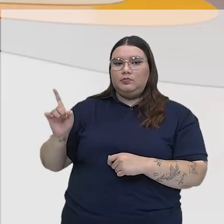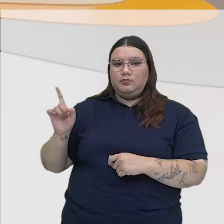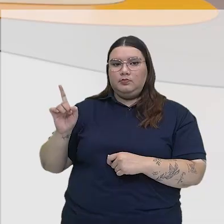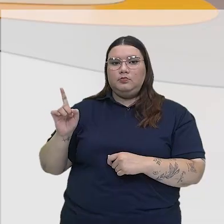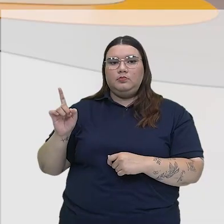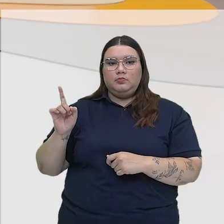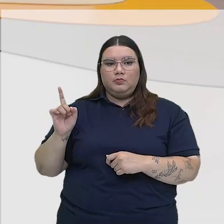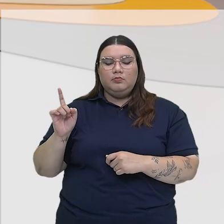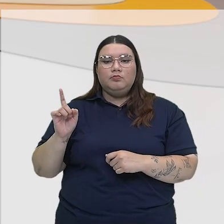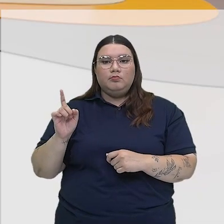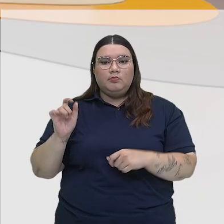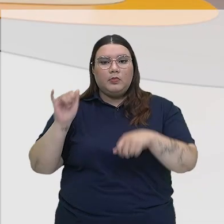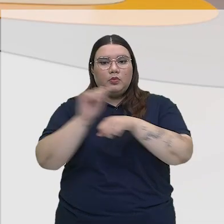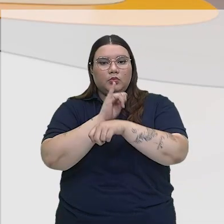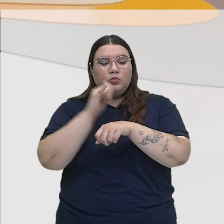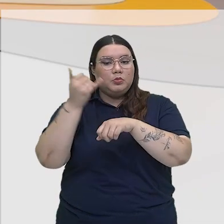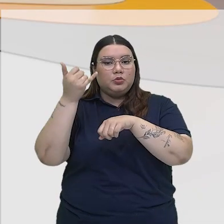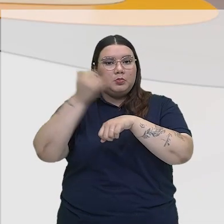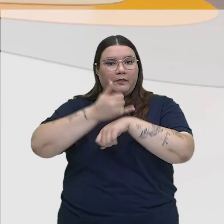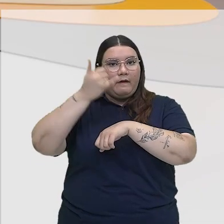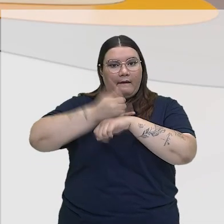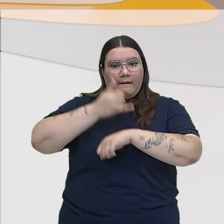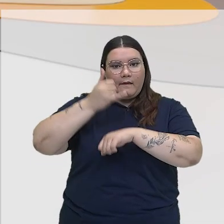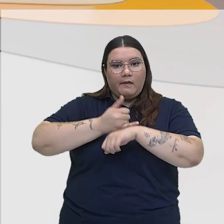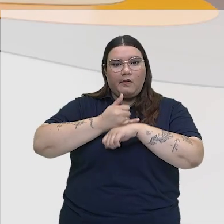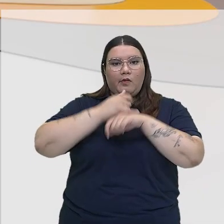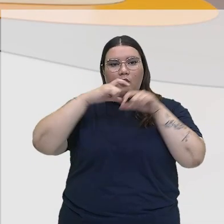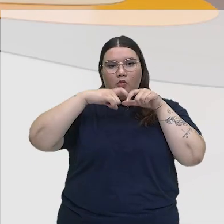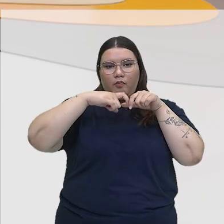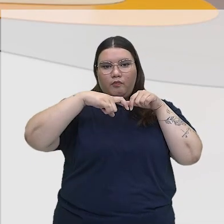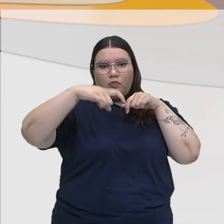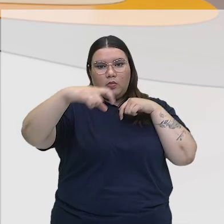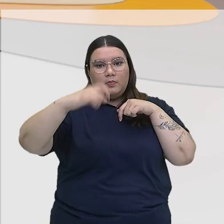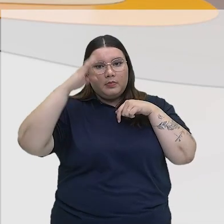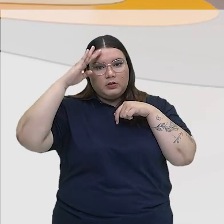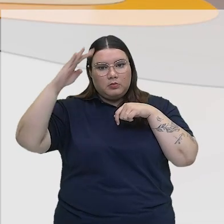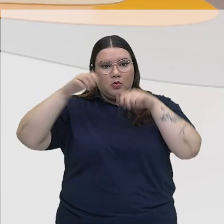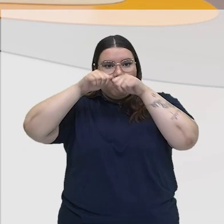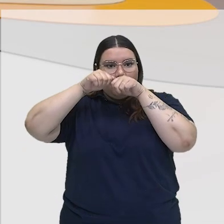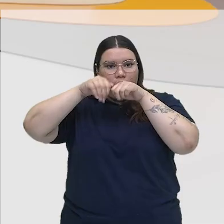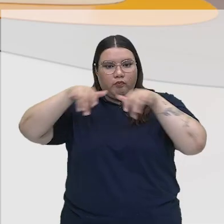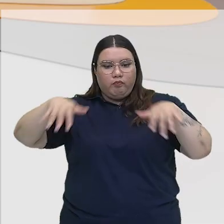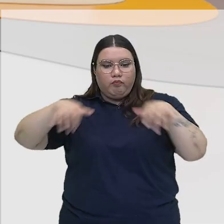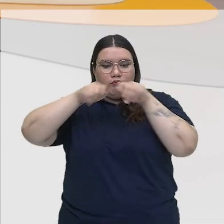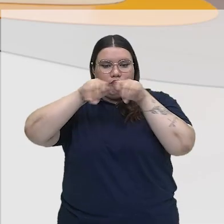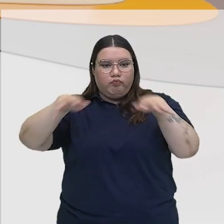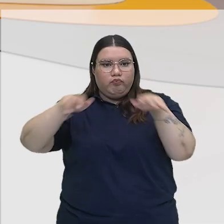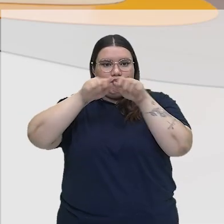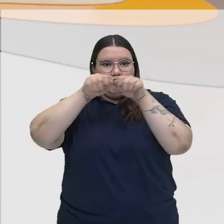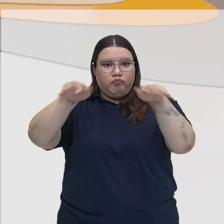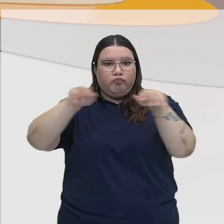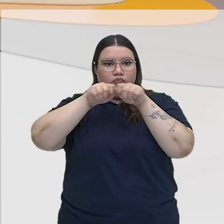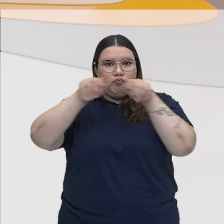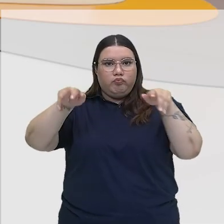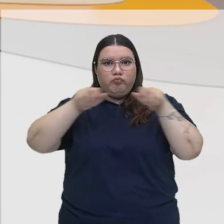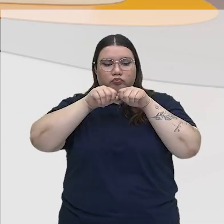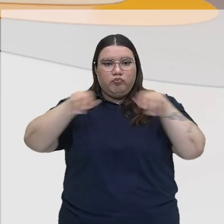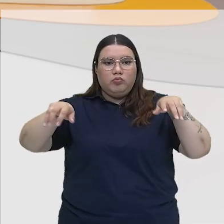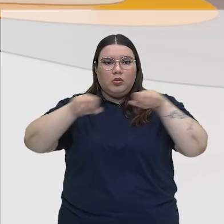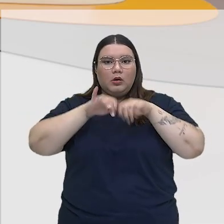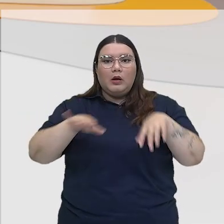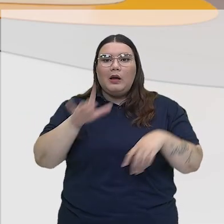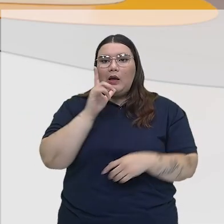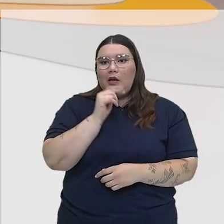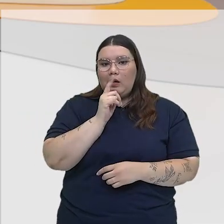estrutura metálica, onde eu tenho uma estrutura principal que ela vai jorrando, né, através